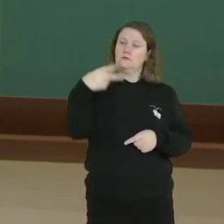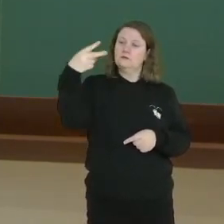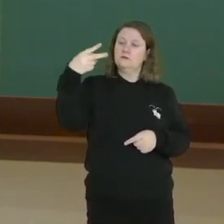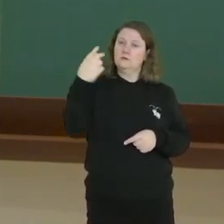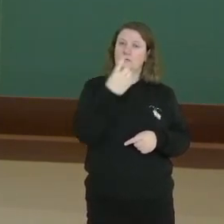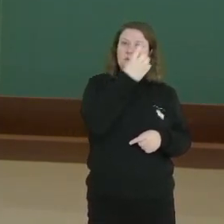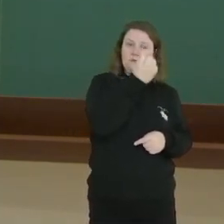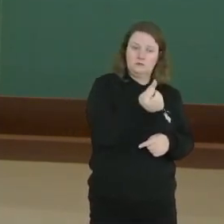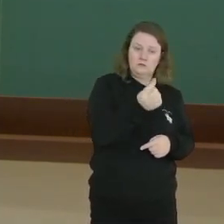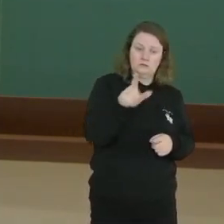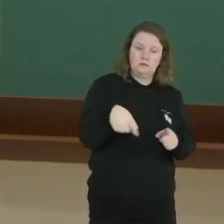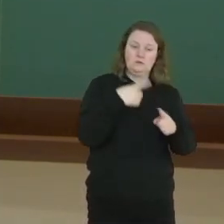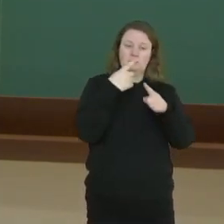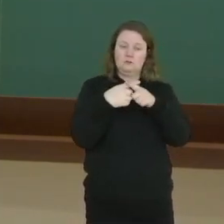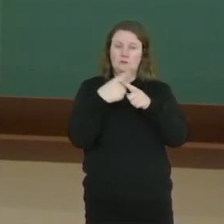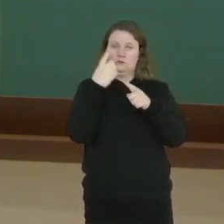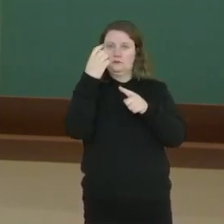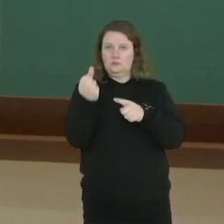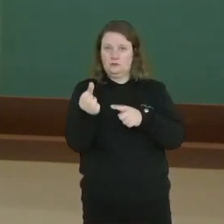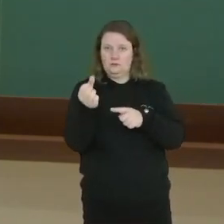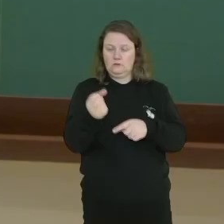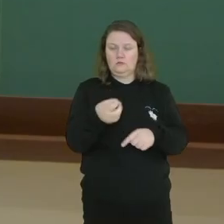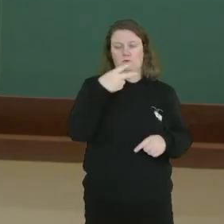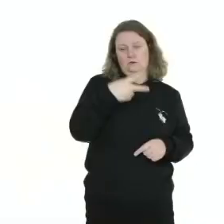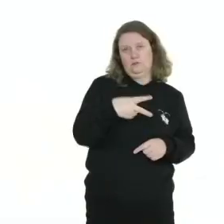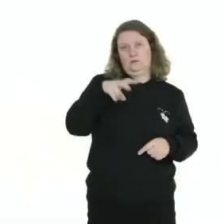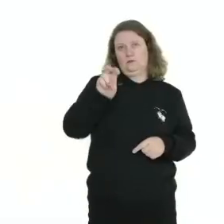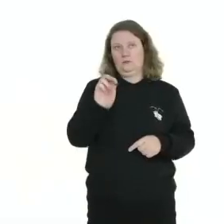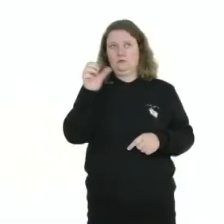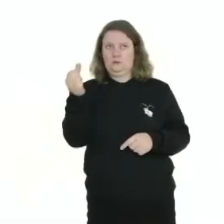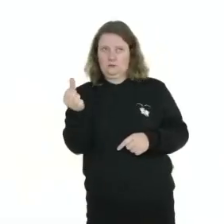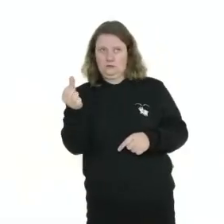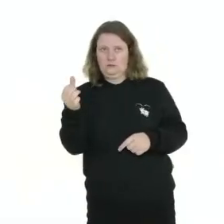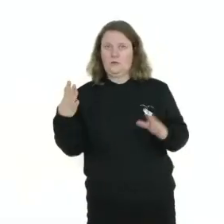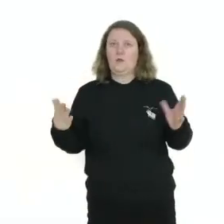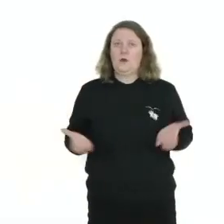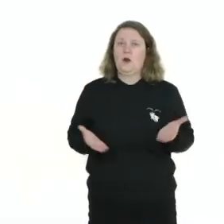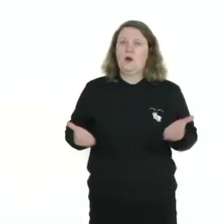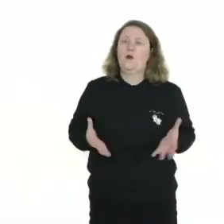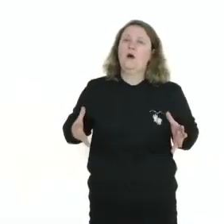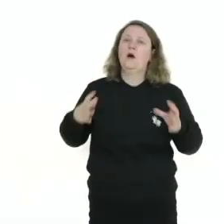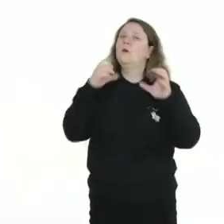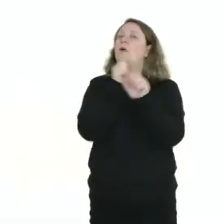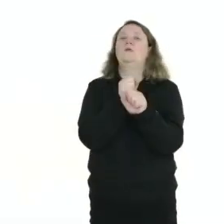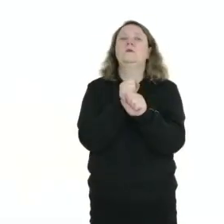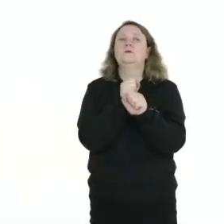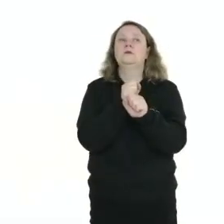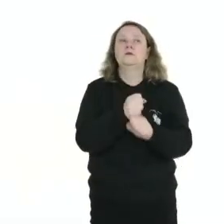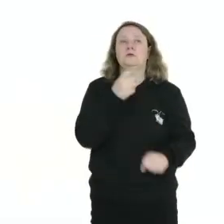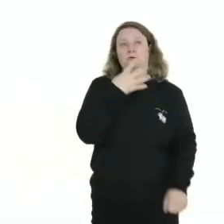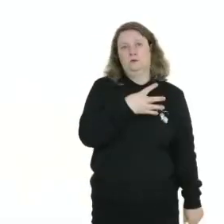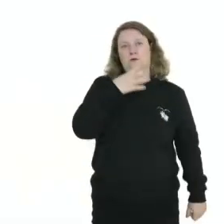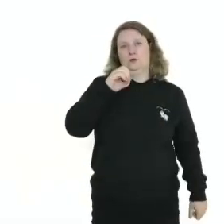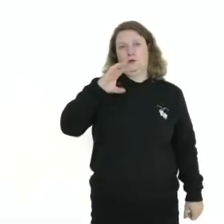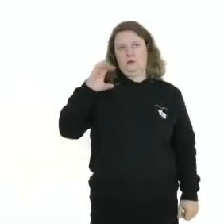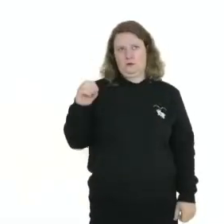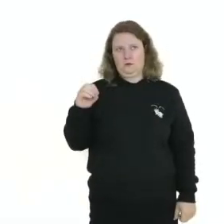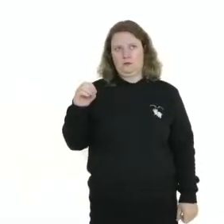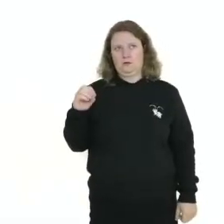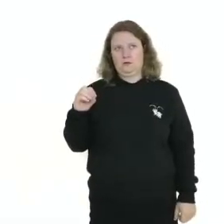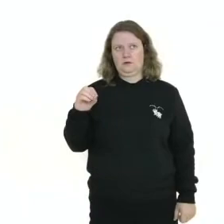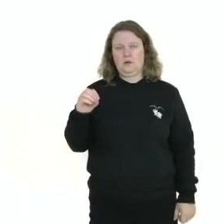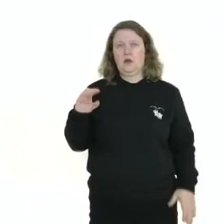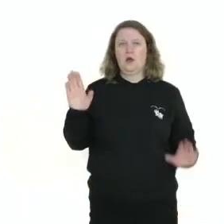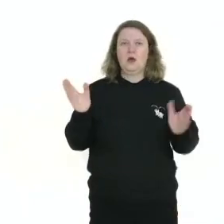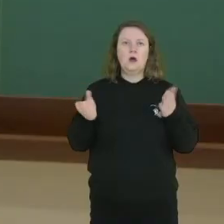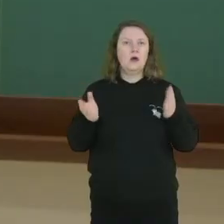16, 256. Feita essa multiplicação, nós somamos esses dois carinhas. Deu 400. Então, chegou numa hora